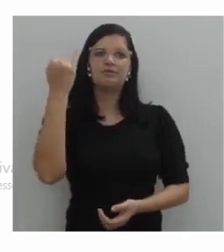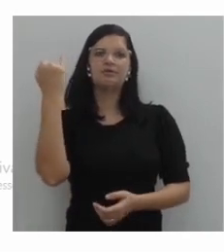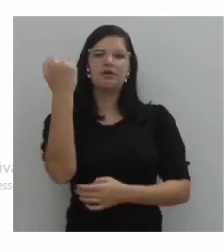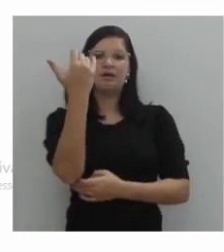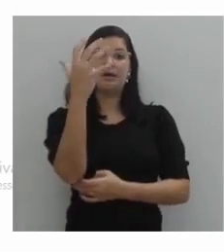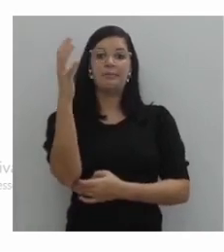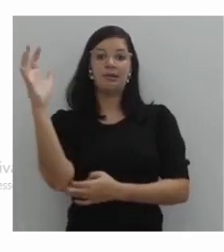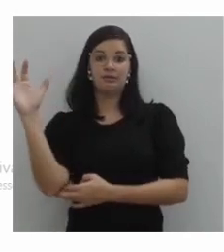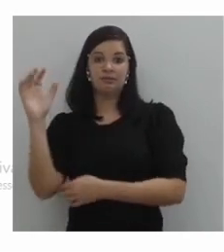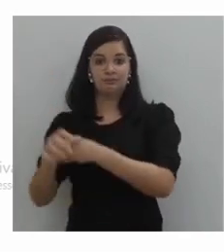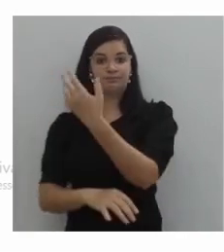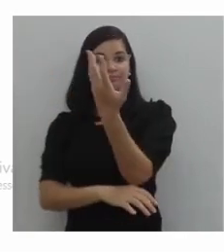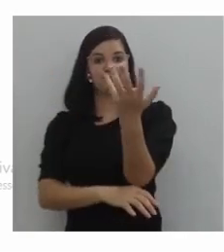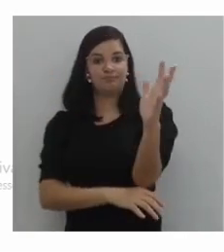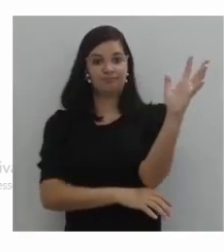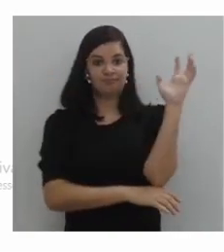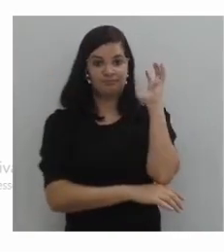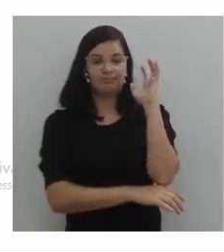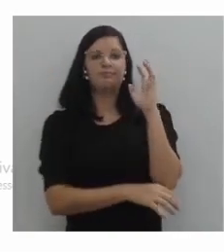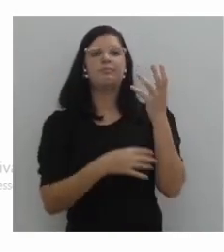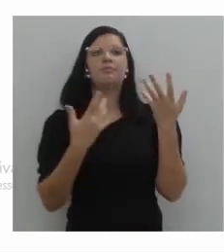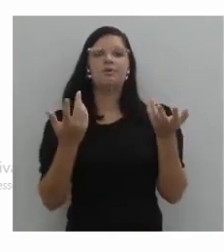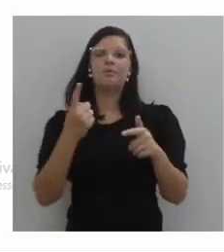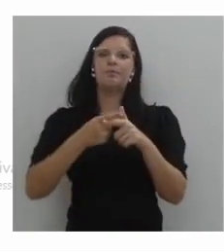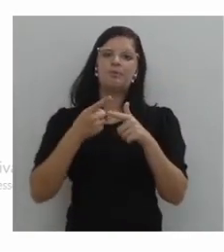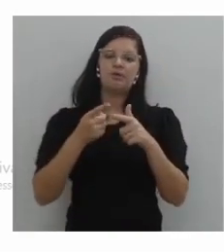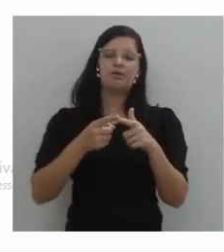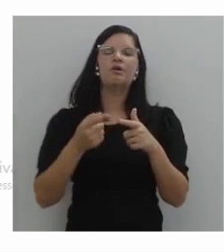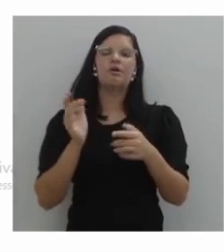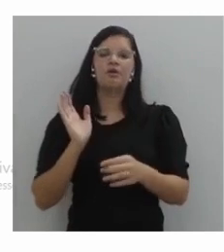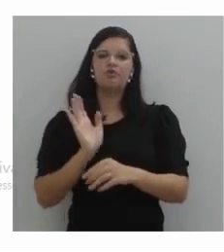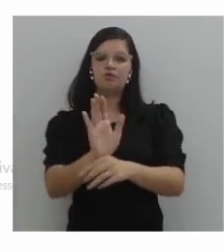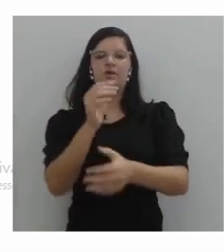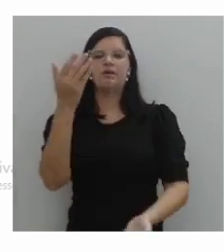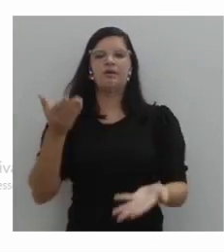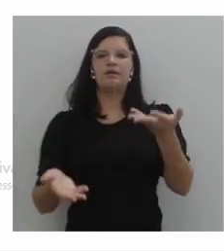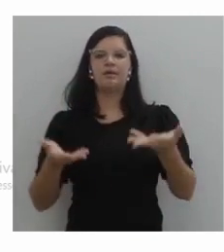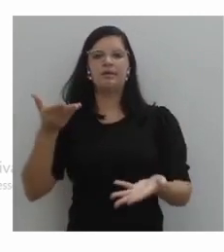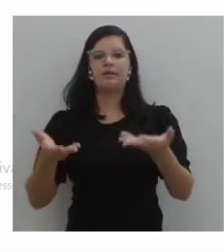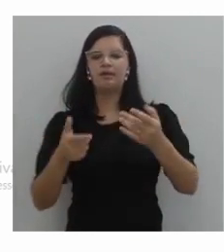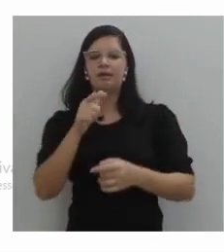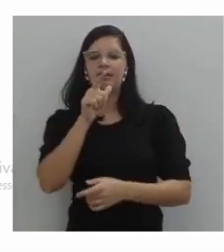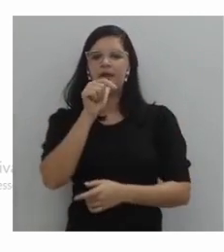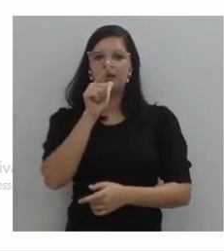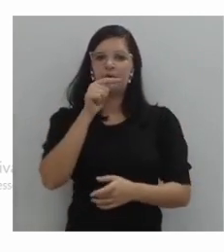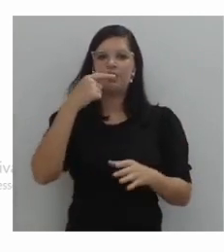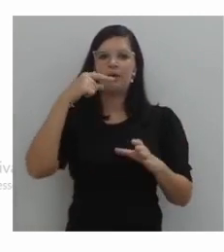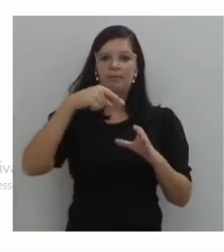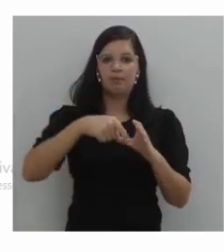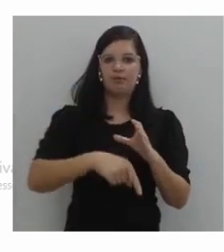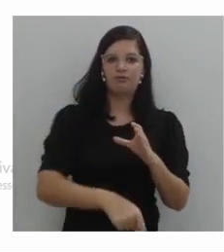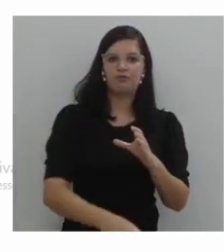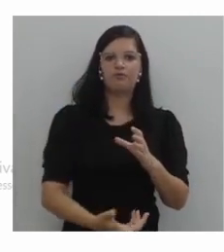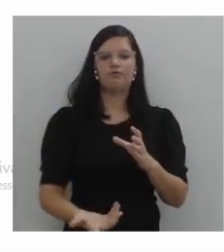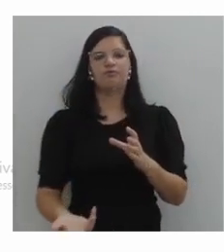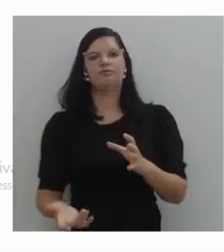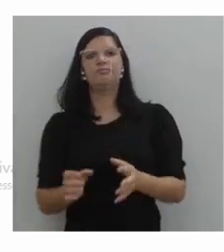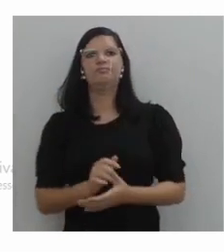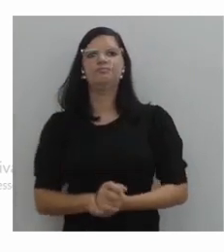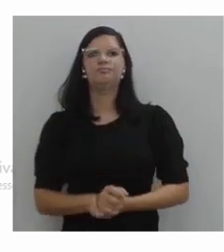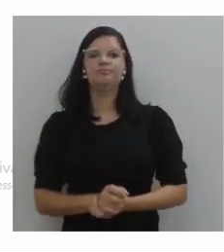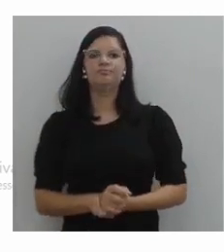de ambiental para esse aquífero, tá? Pois ele mantém um equilíbrio, tá, da água